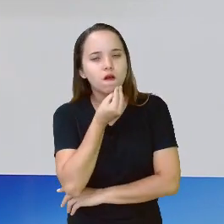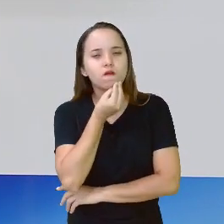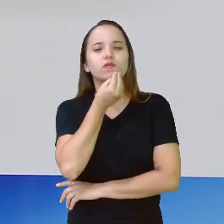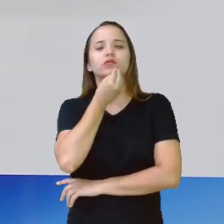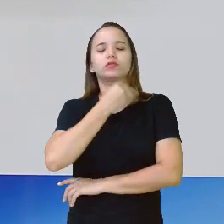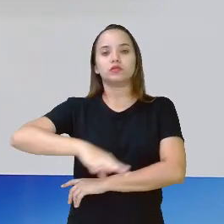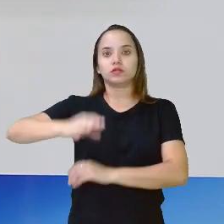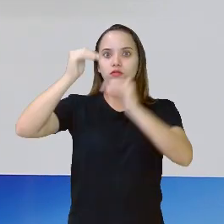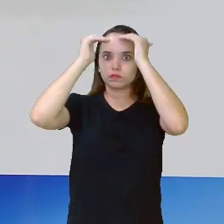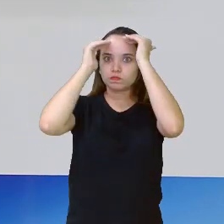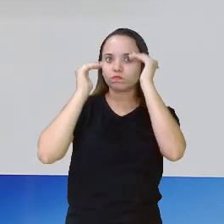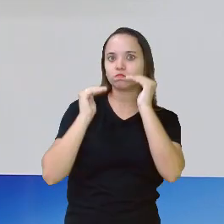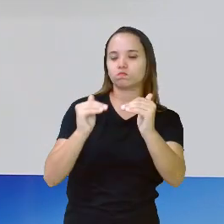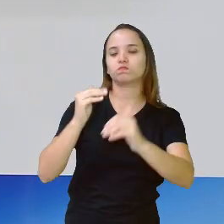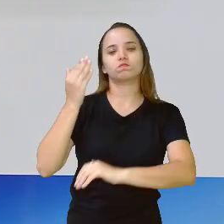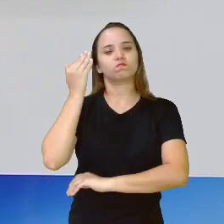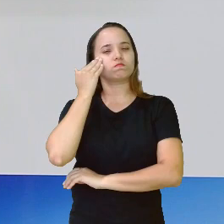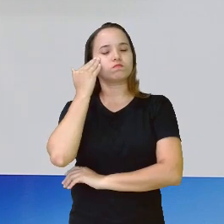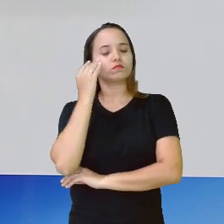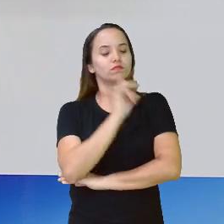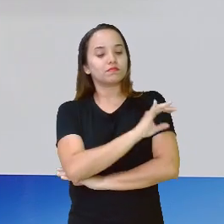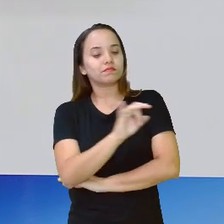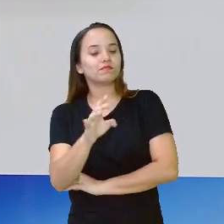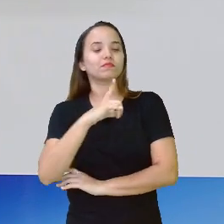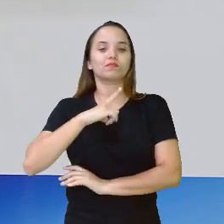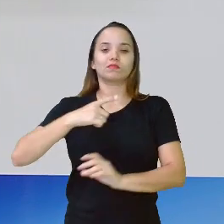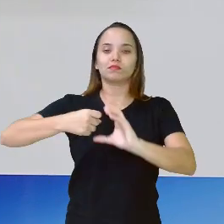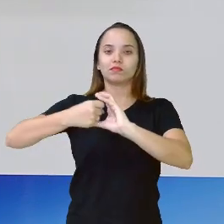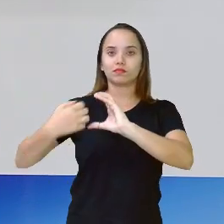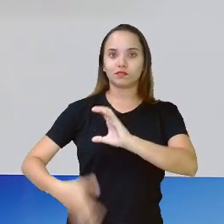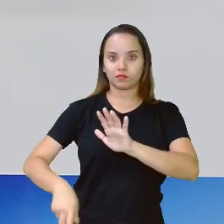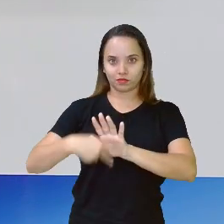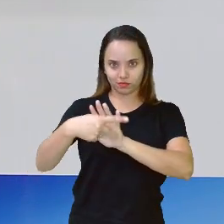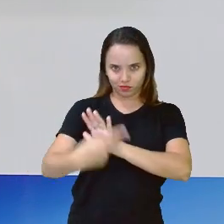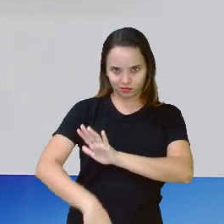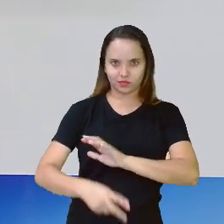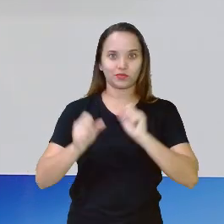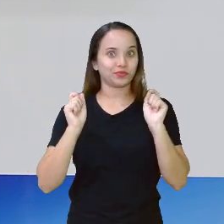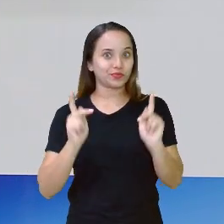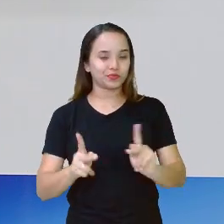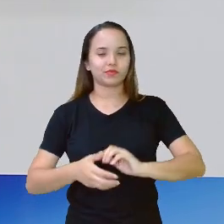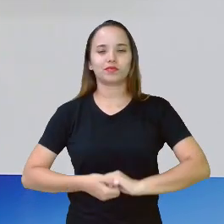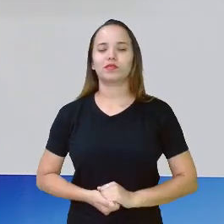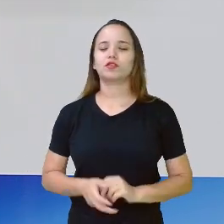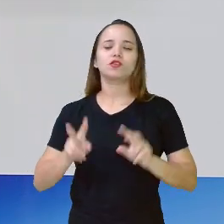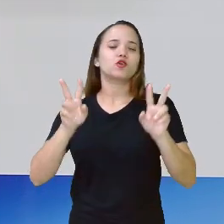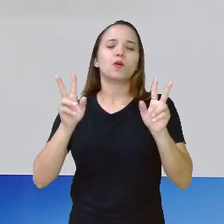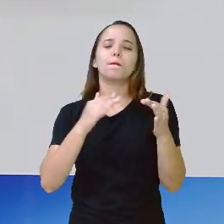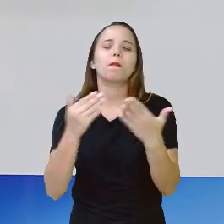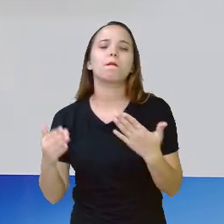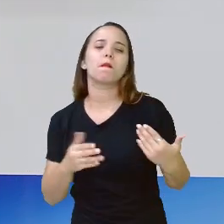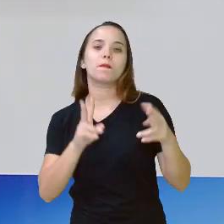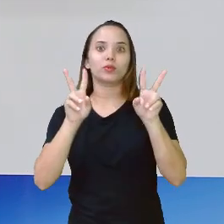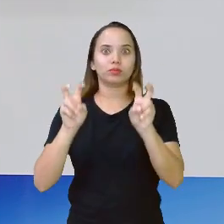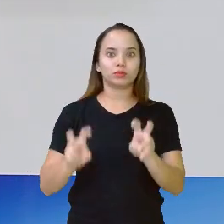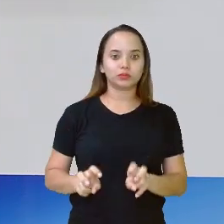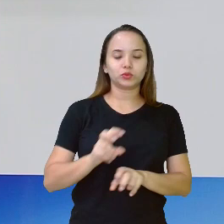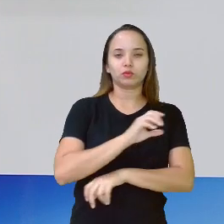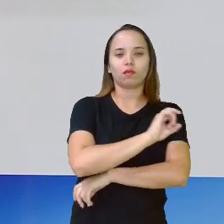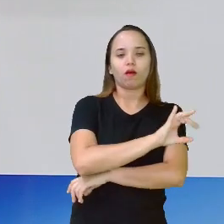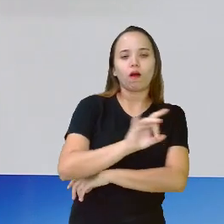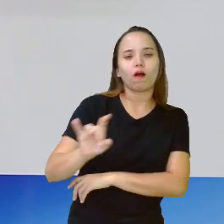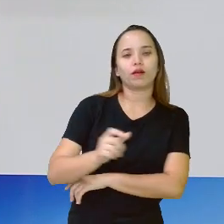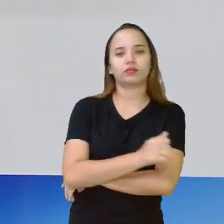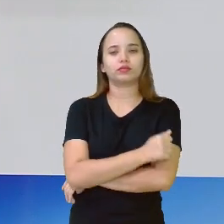que cada um tem uma característica própria. Entende? Conversar sobre cada estudante, quais são